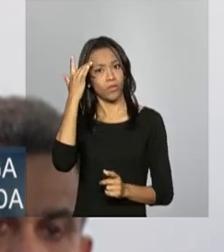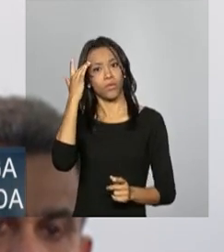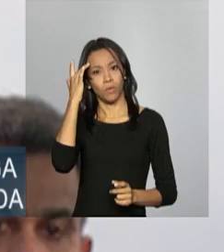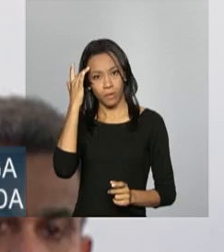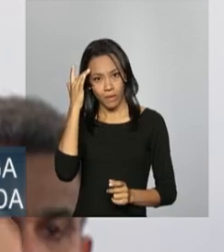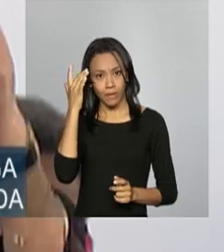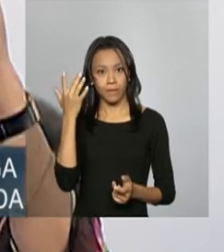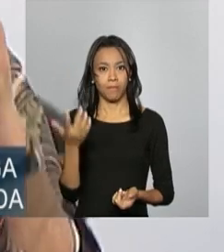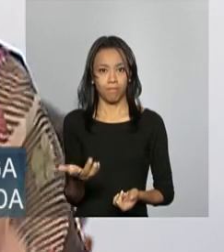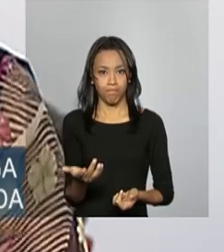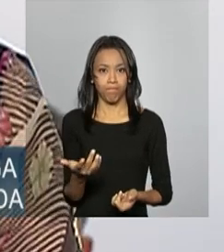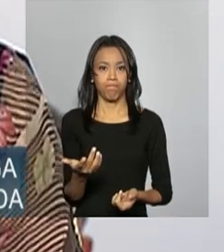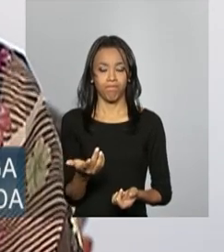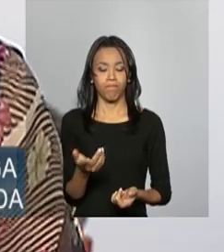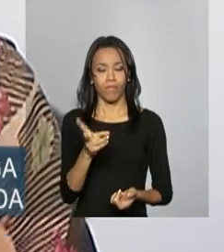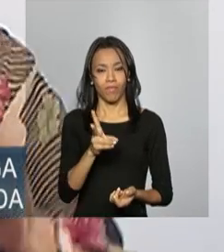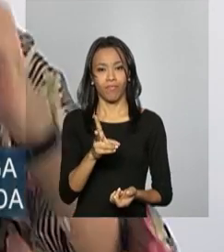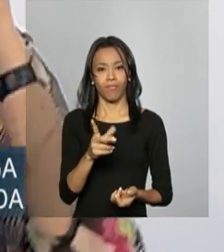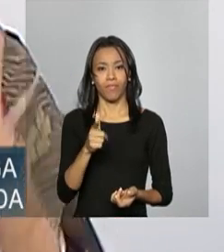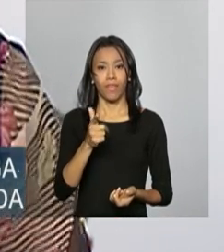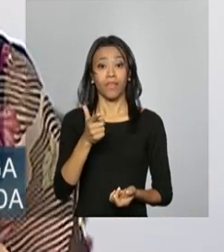pessoas serão